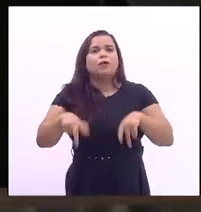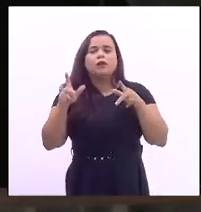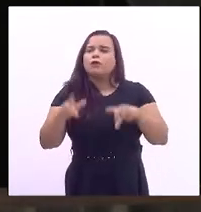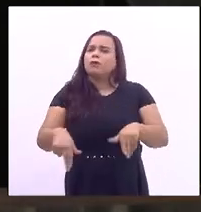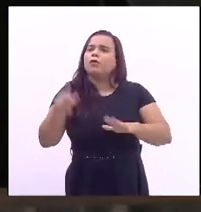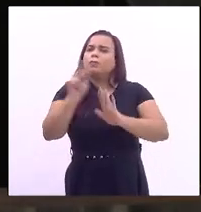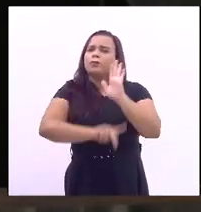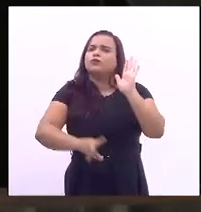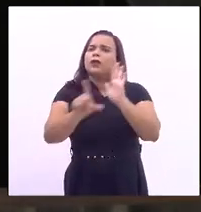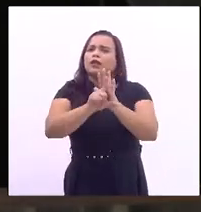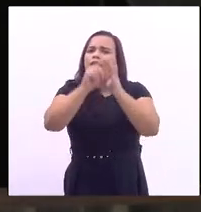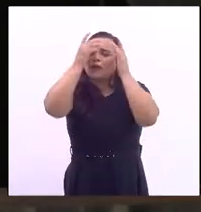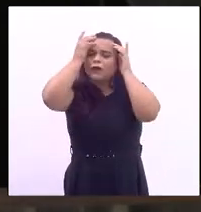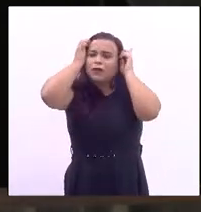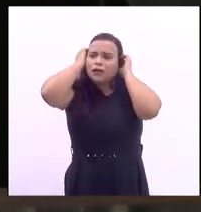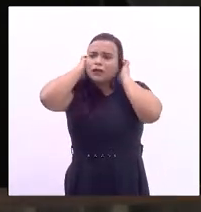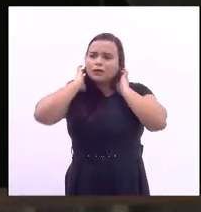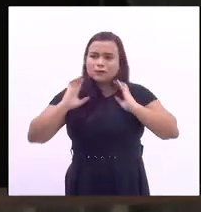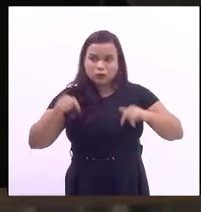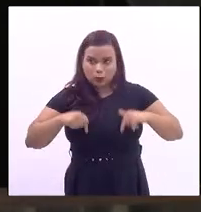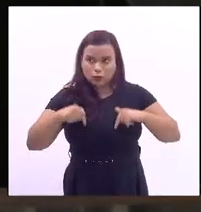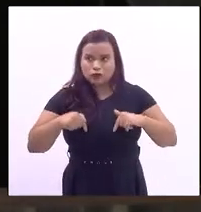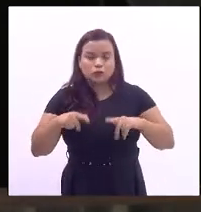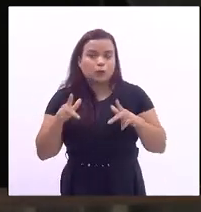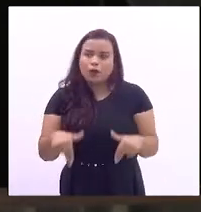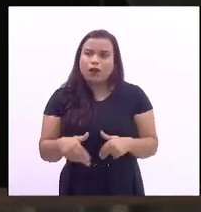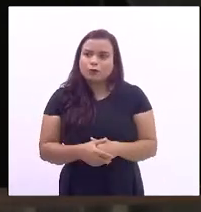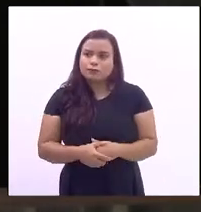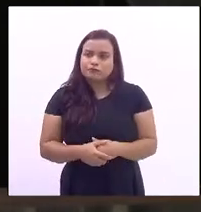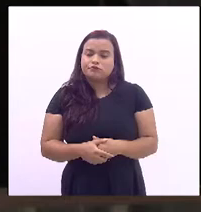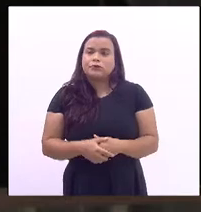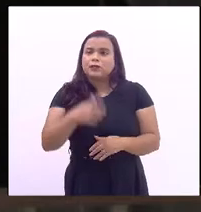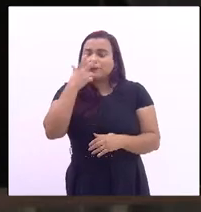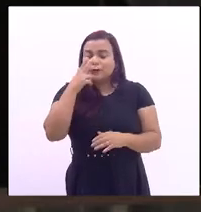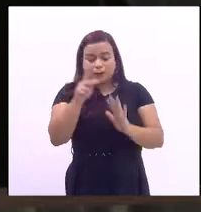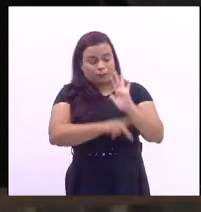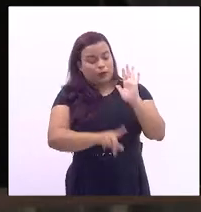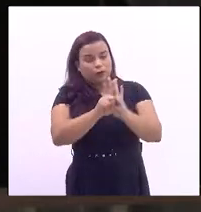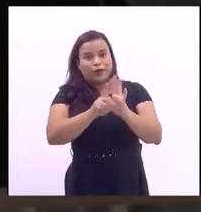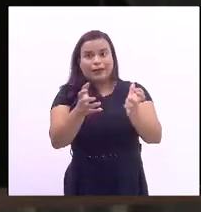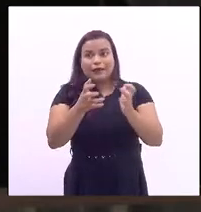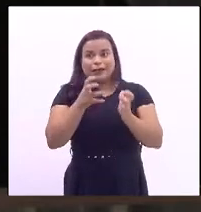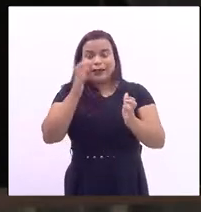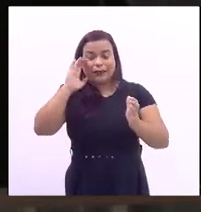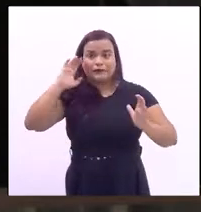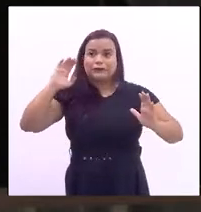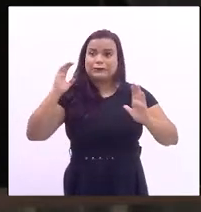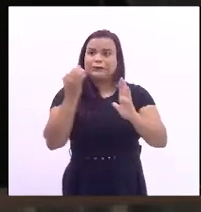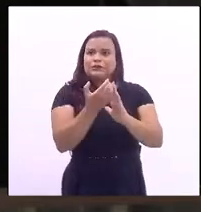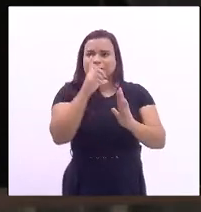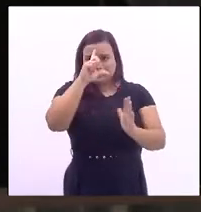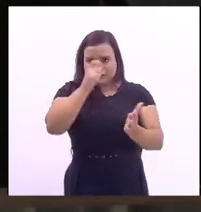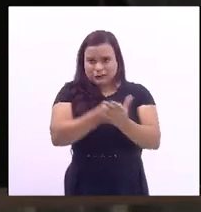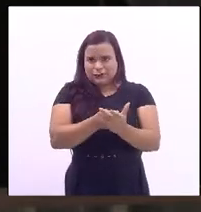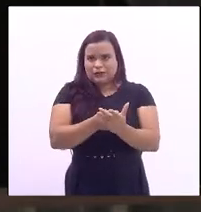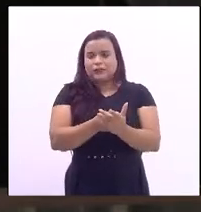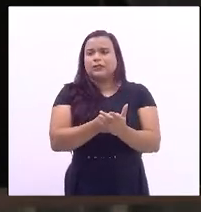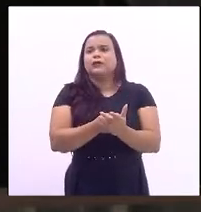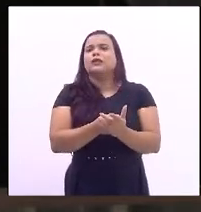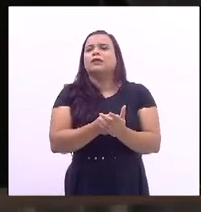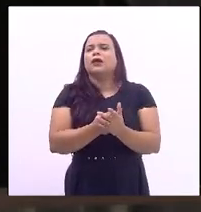projeto de lei e esse projeto de lei ele quer seguir a determinação da Medida Provisória